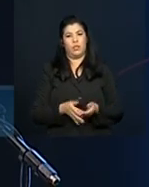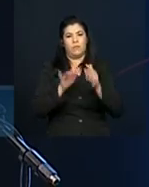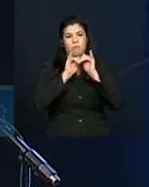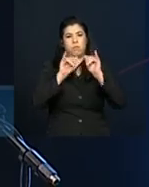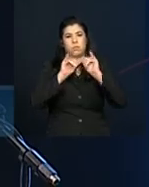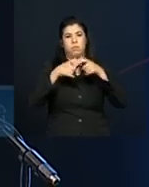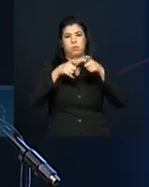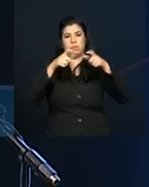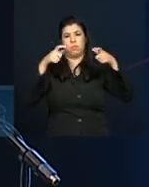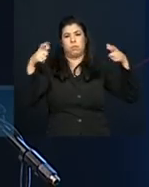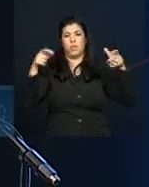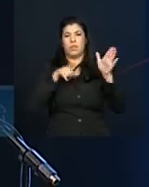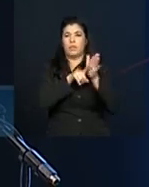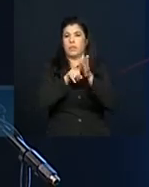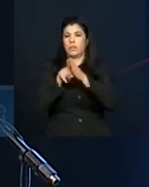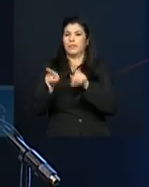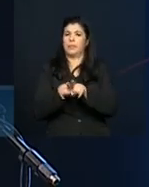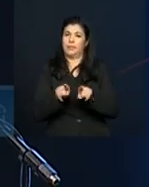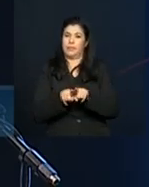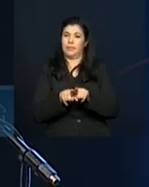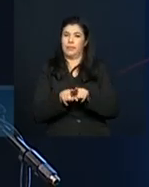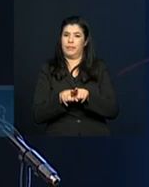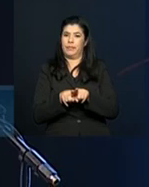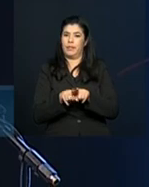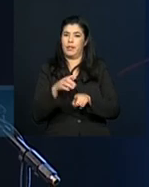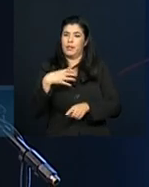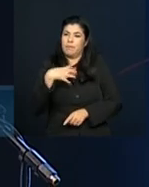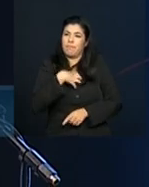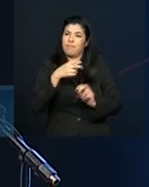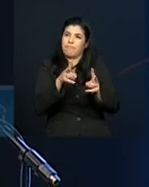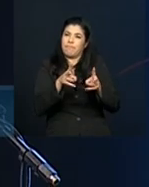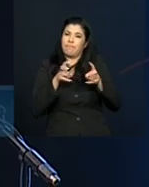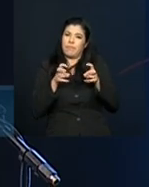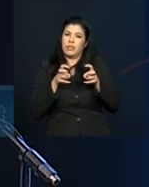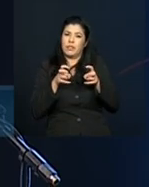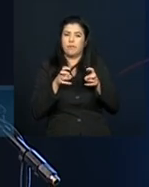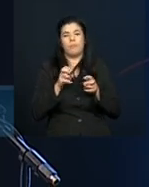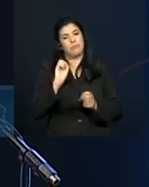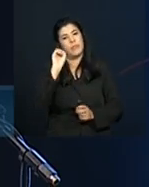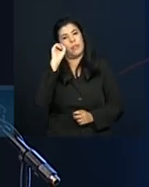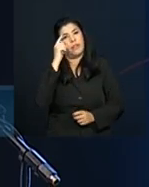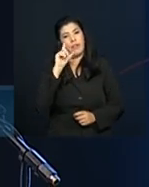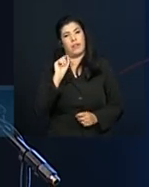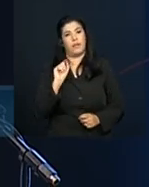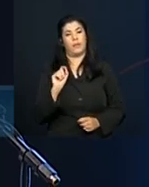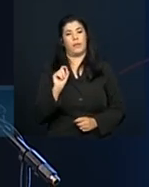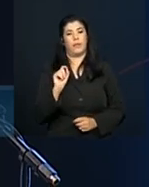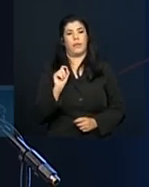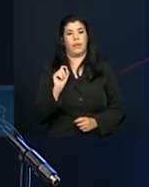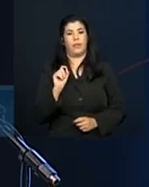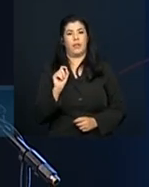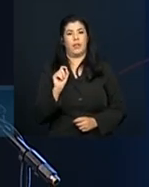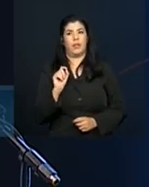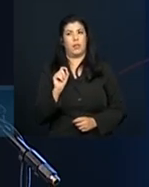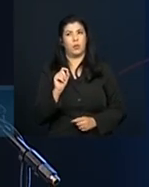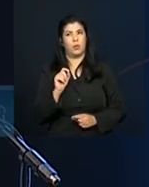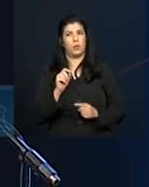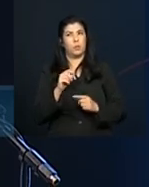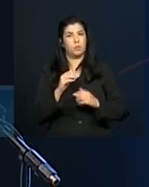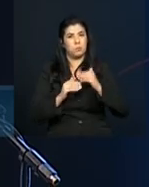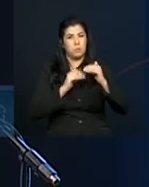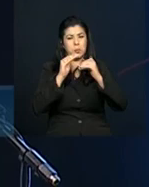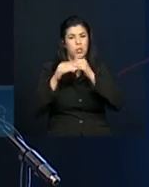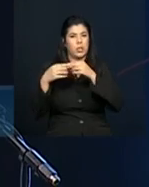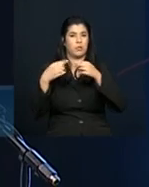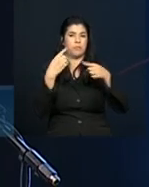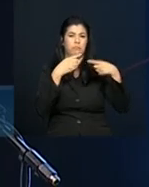escopo da nossa análise. Um pouco a minha sensação, isso obviamente é um longo debate. E acho que